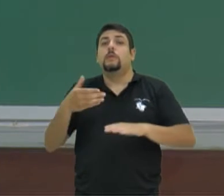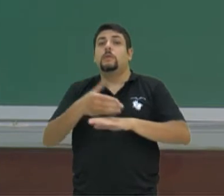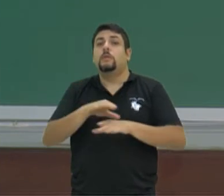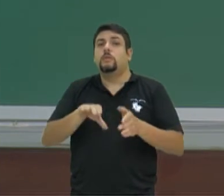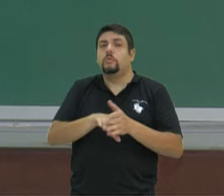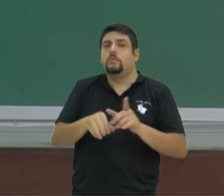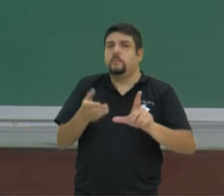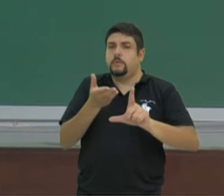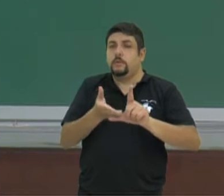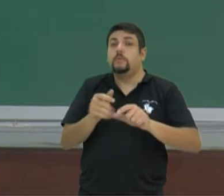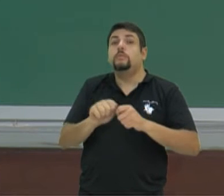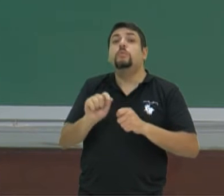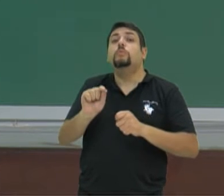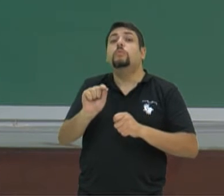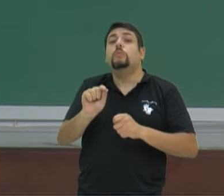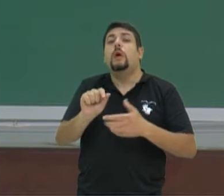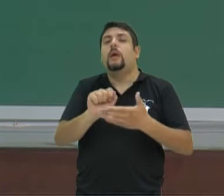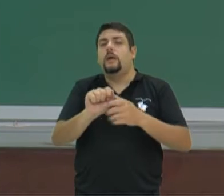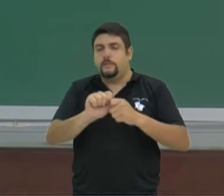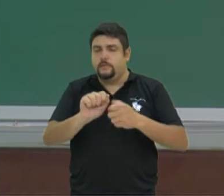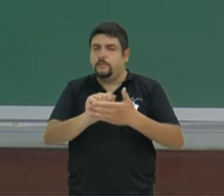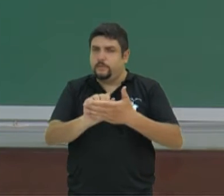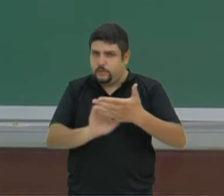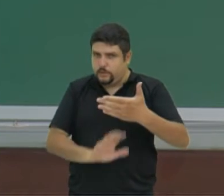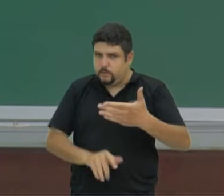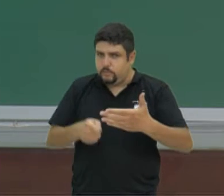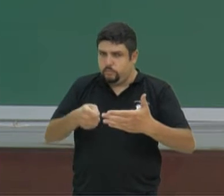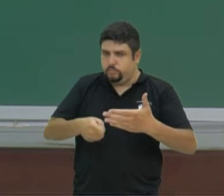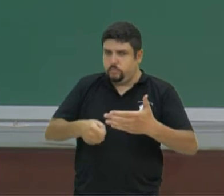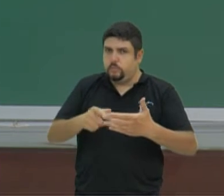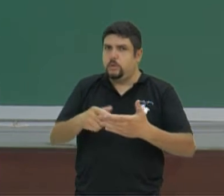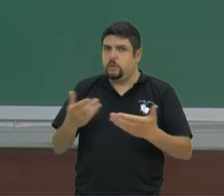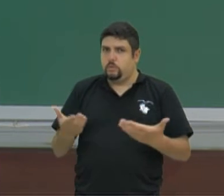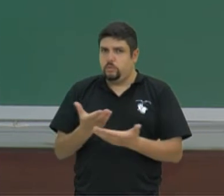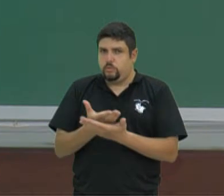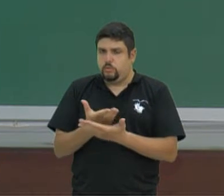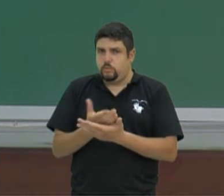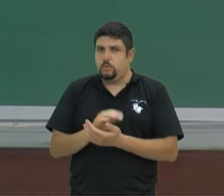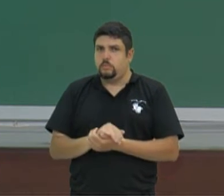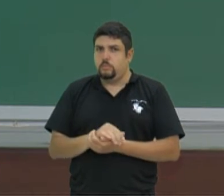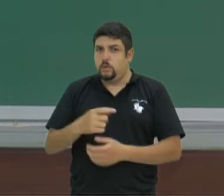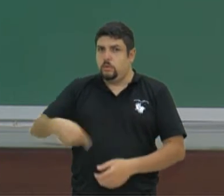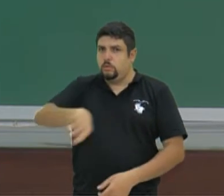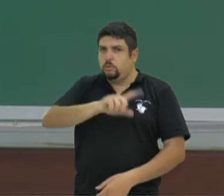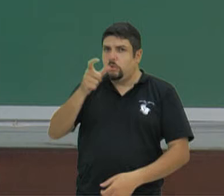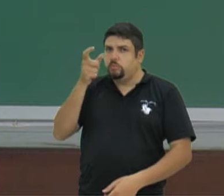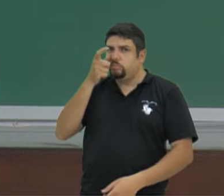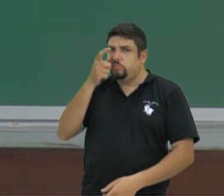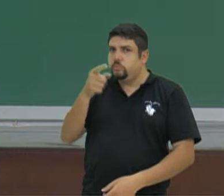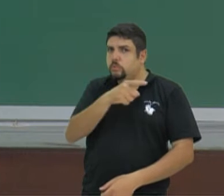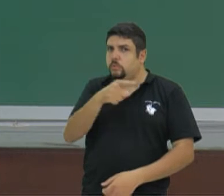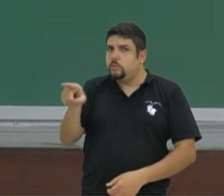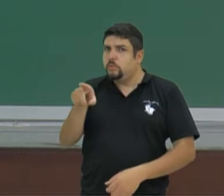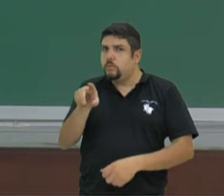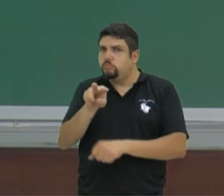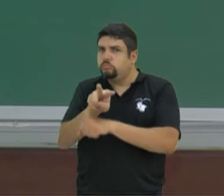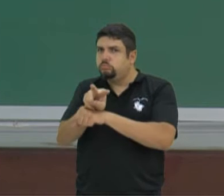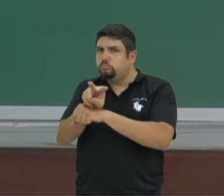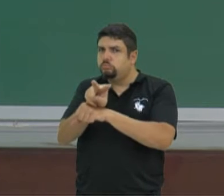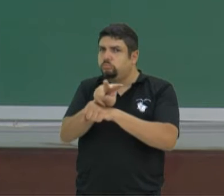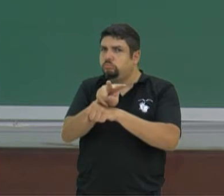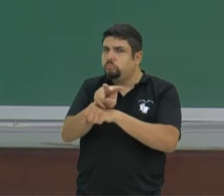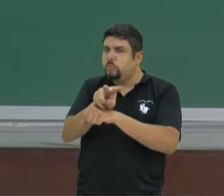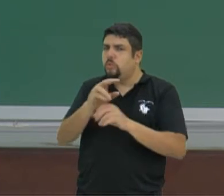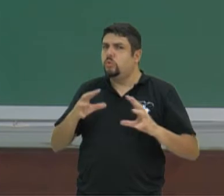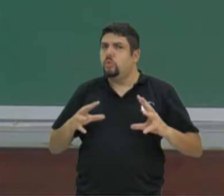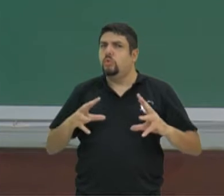quê? Faz a atividade obrigatória da aula de hoje, tá? Para garantir a tua presença lá. Tamo de olho, quem está fazendo atividade, quem não está fazendo atividade. Todo